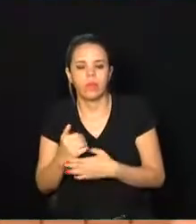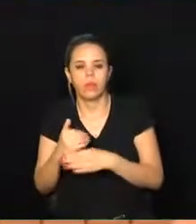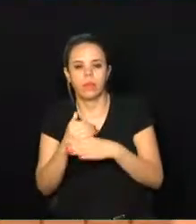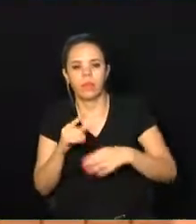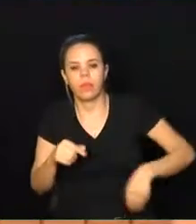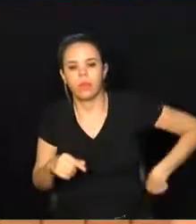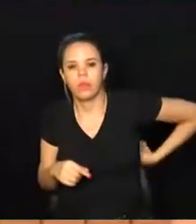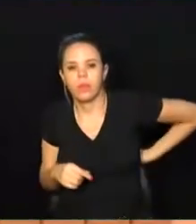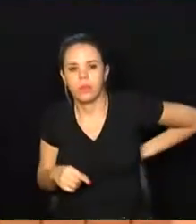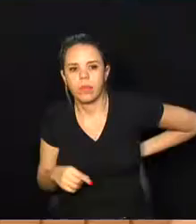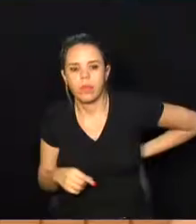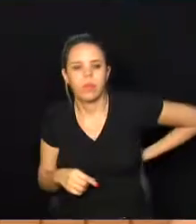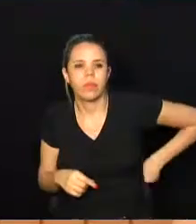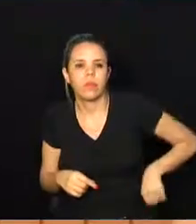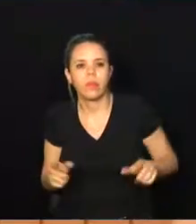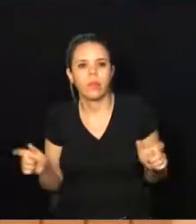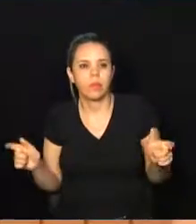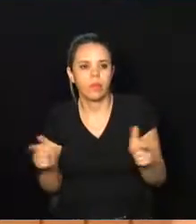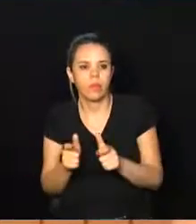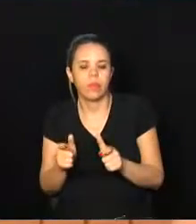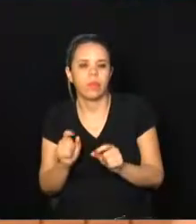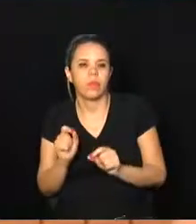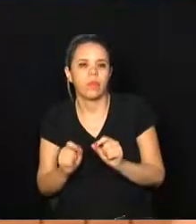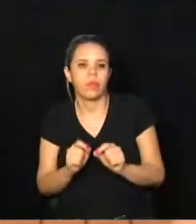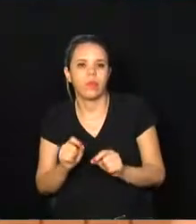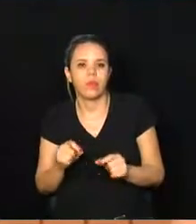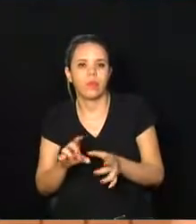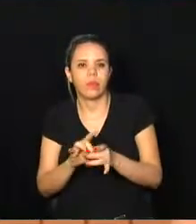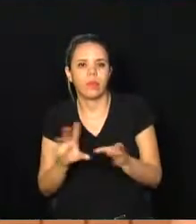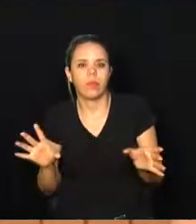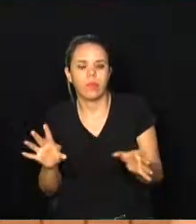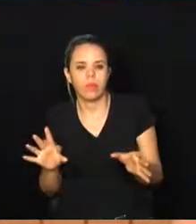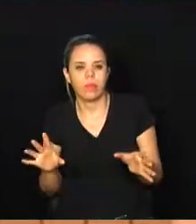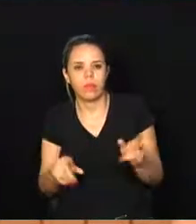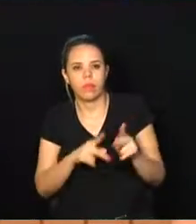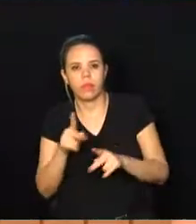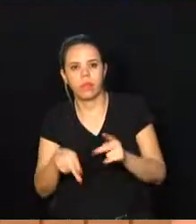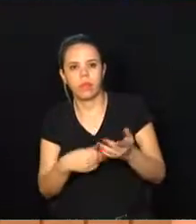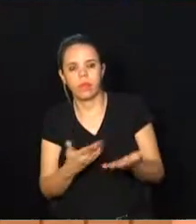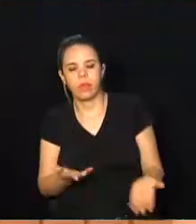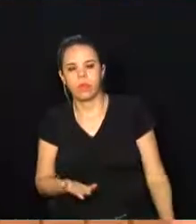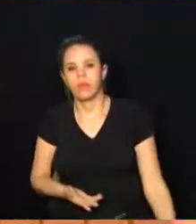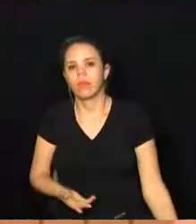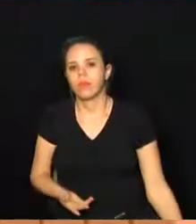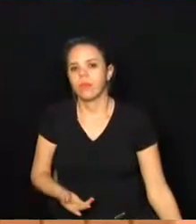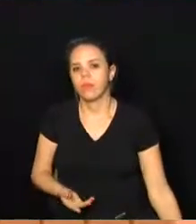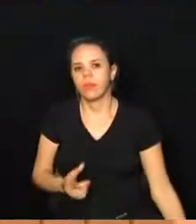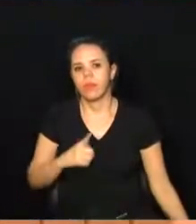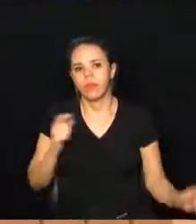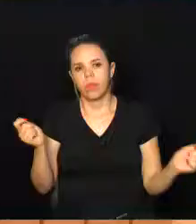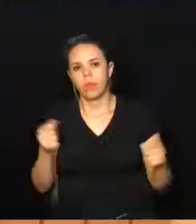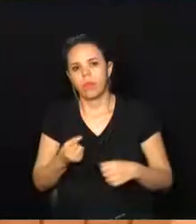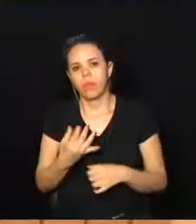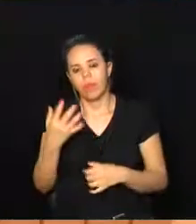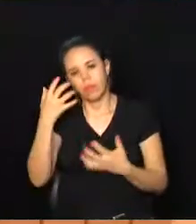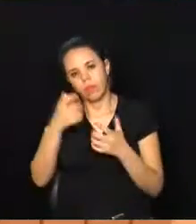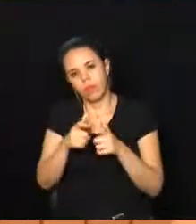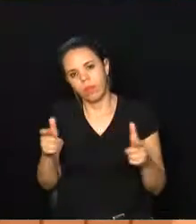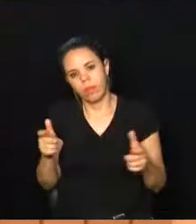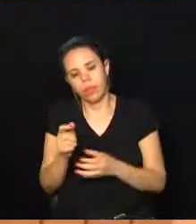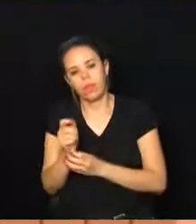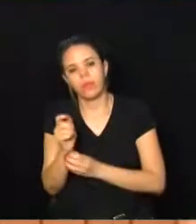isso, e aí reduzir e até liberar as pessoas lá que têm uma capacidade de pensamento mais ampla